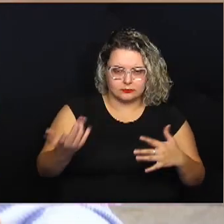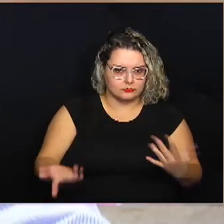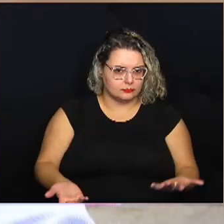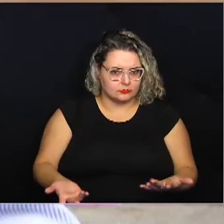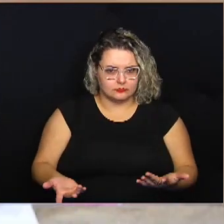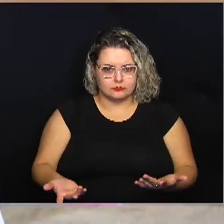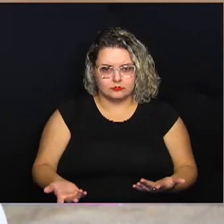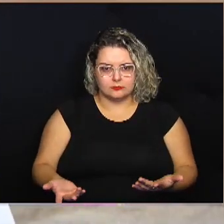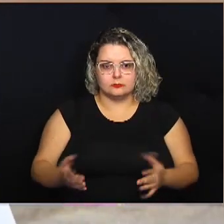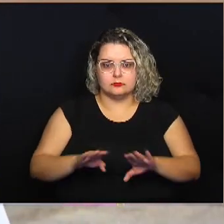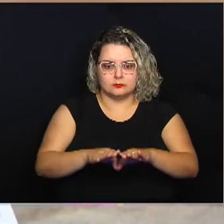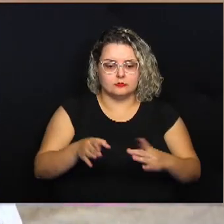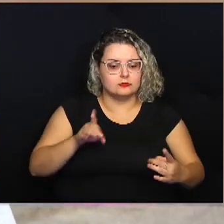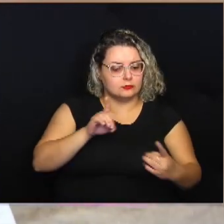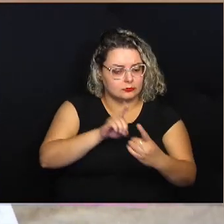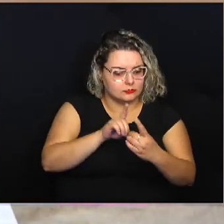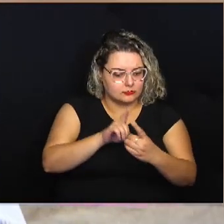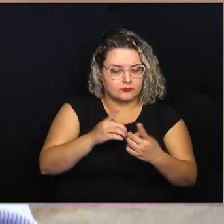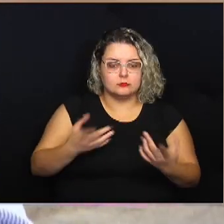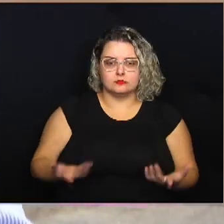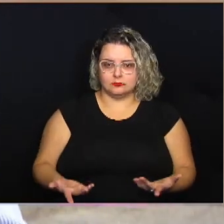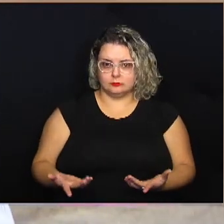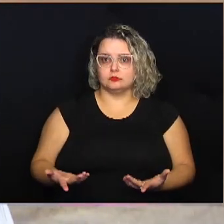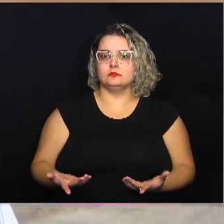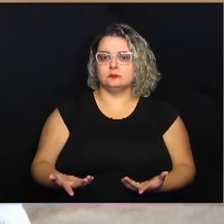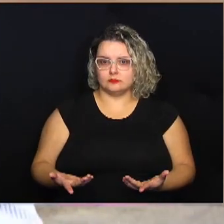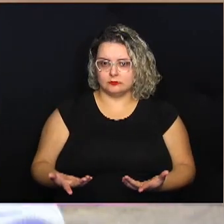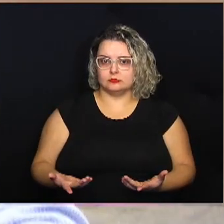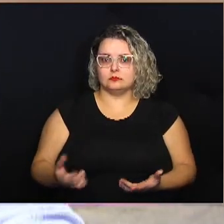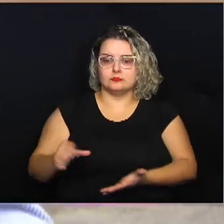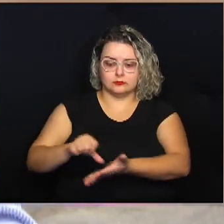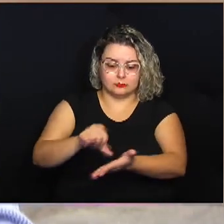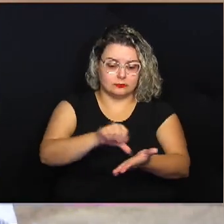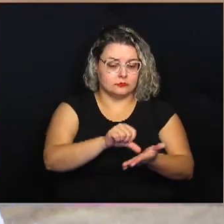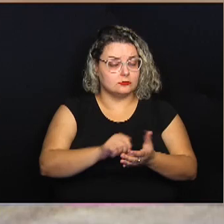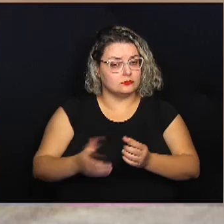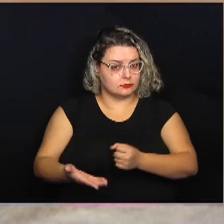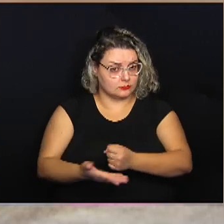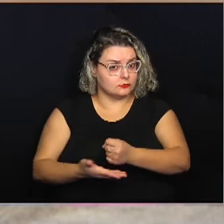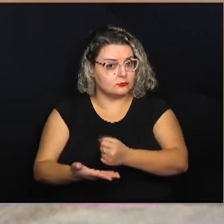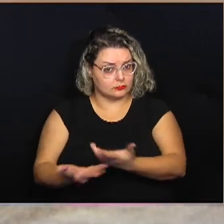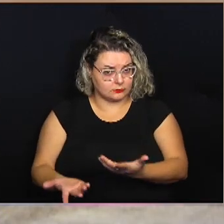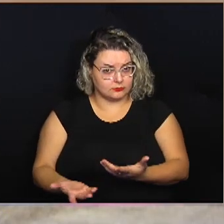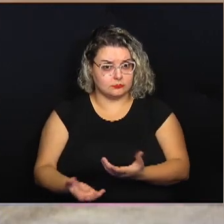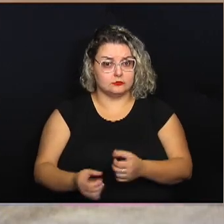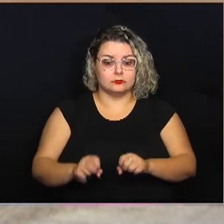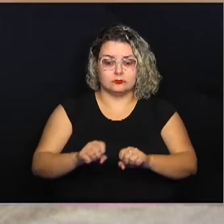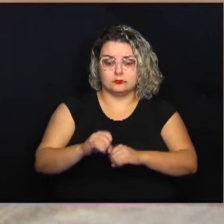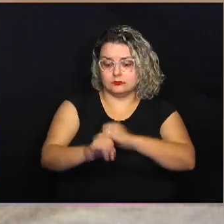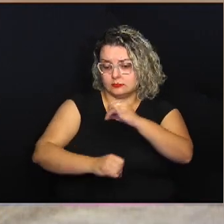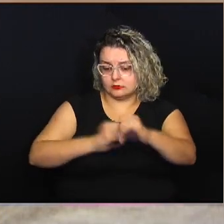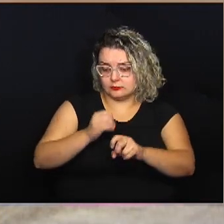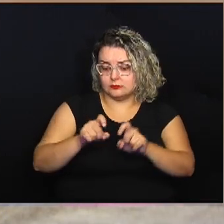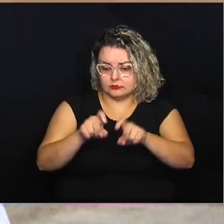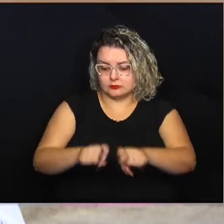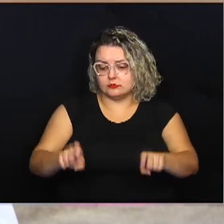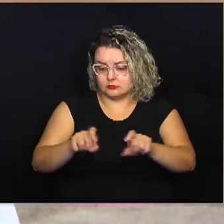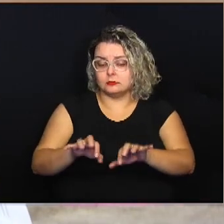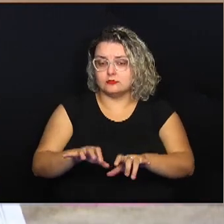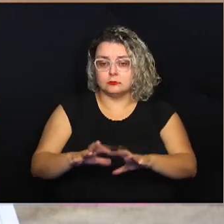dentro da recepção das nossas unidades básicas, enfim, informatizar todo o